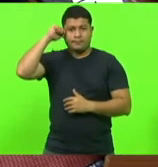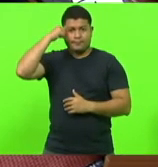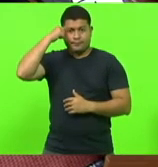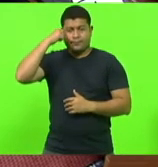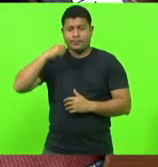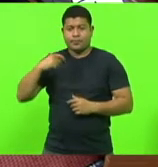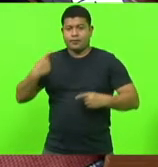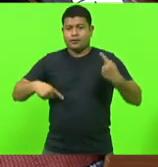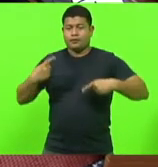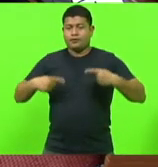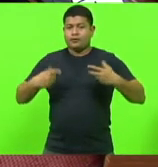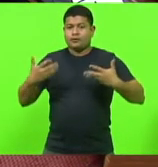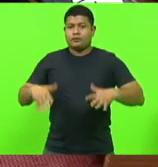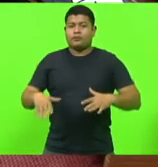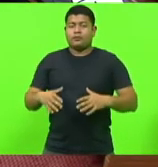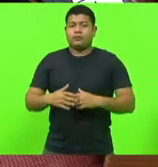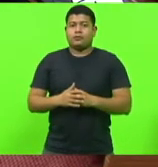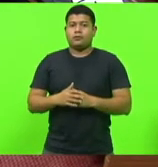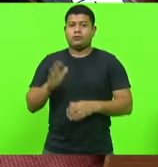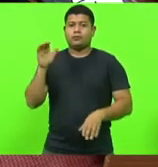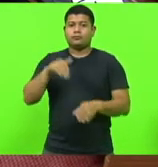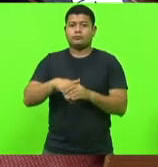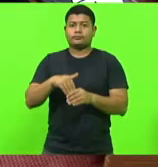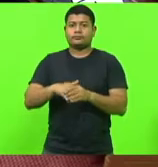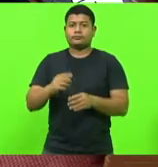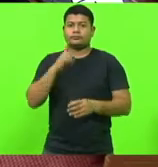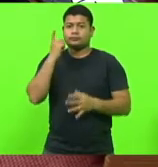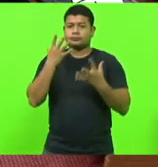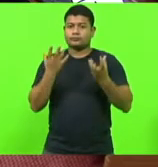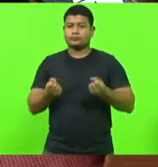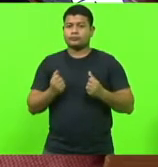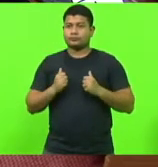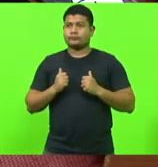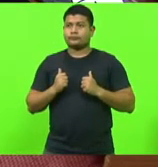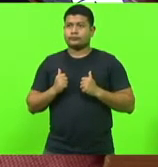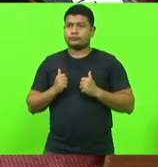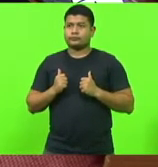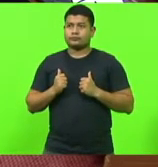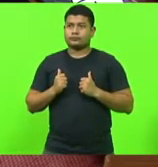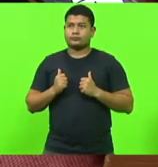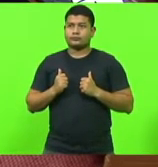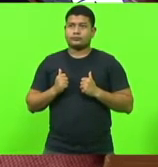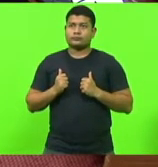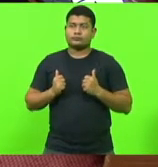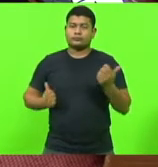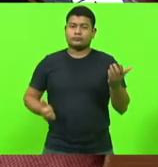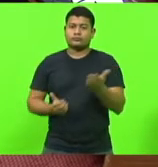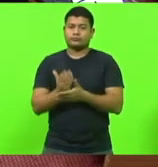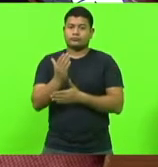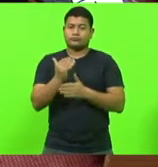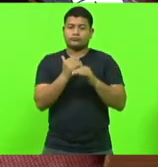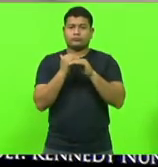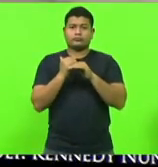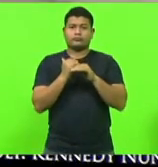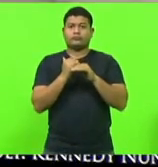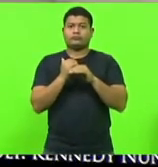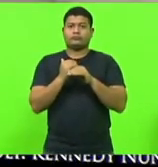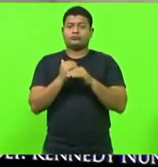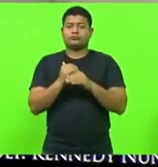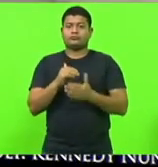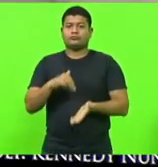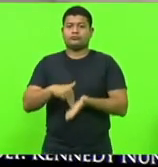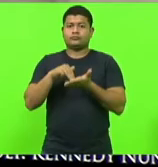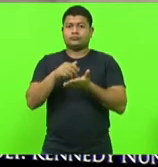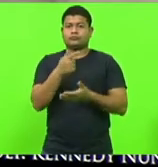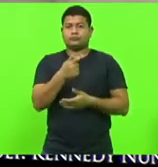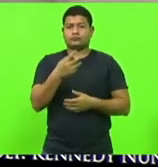Não havendo quem queira discutir. Em votação. Deputados que aprovam, permaneçam como se encontra. Aprovado por unanimidade. Moção